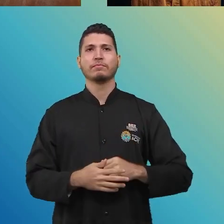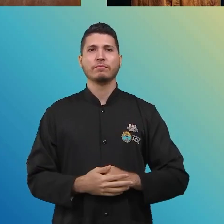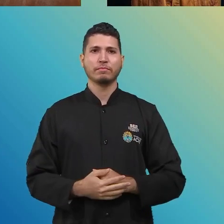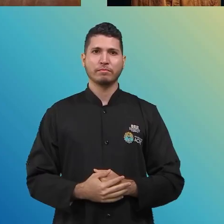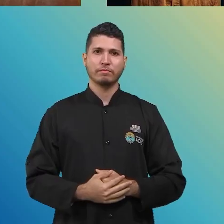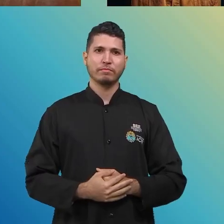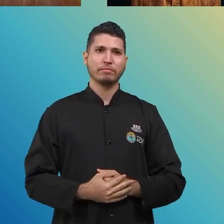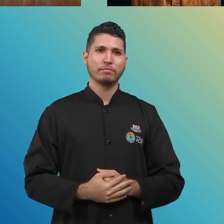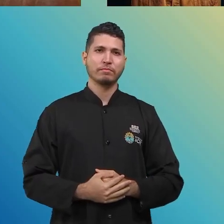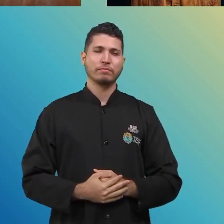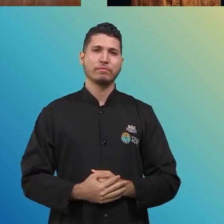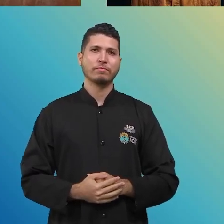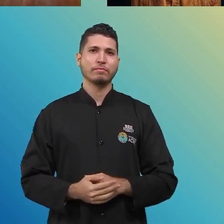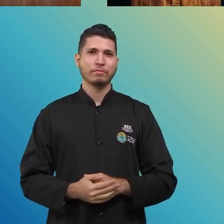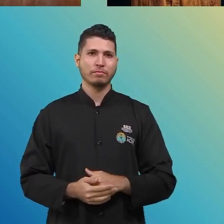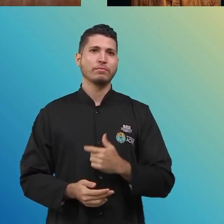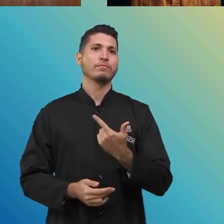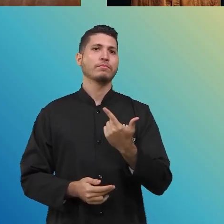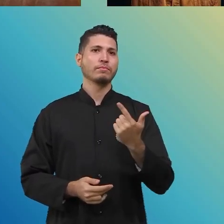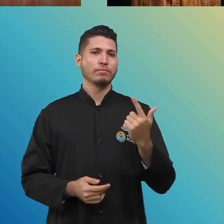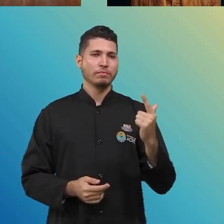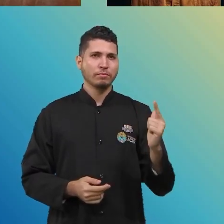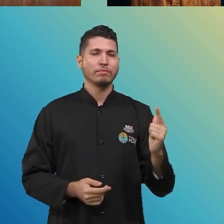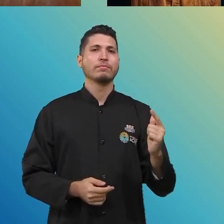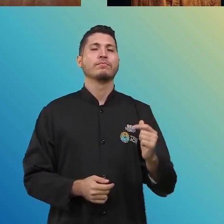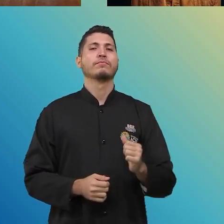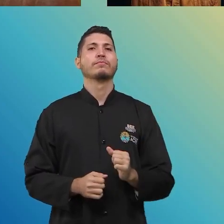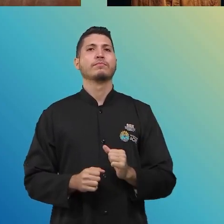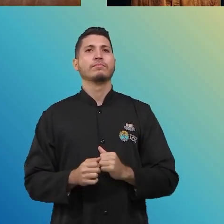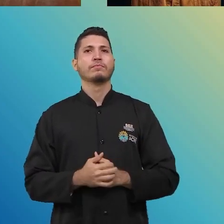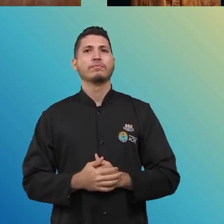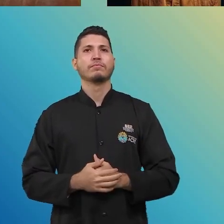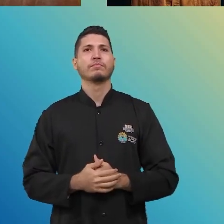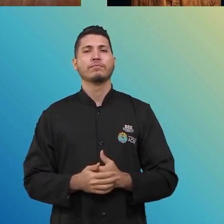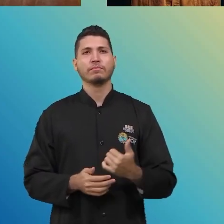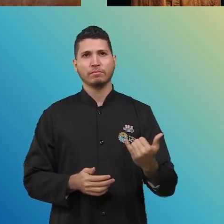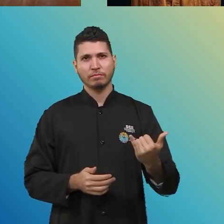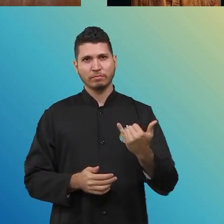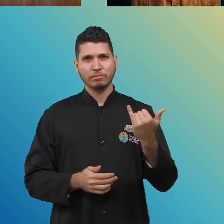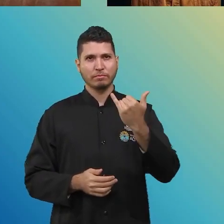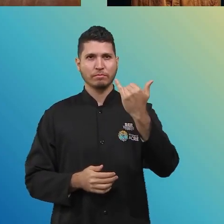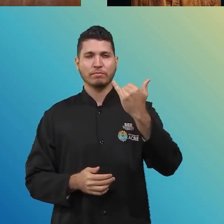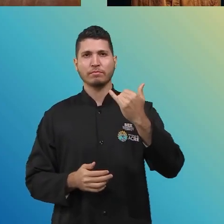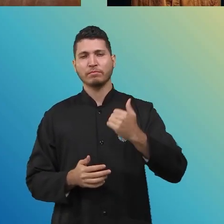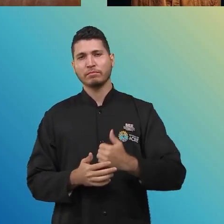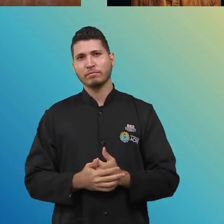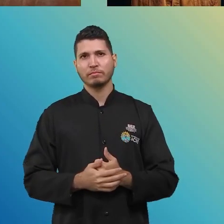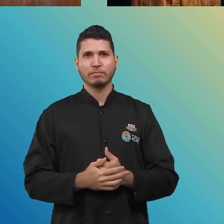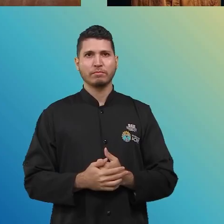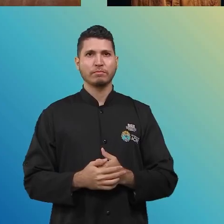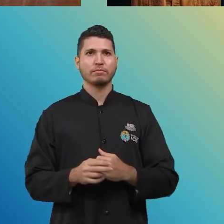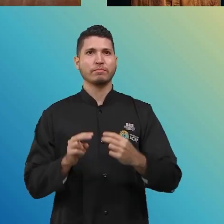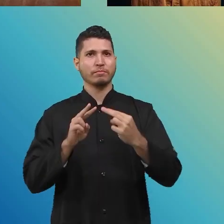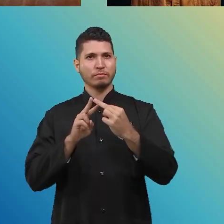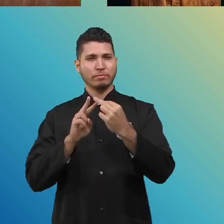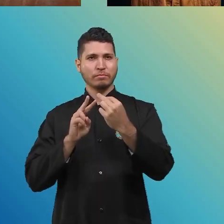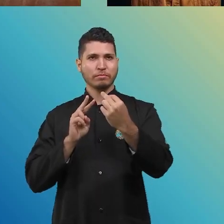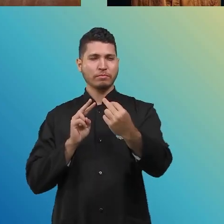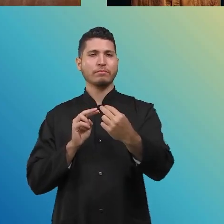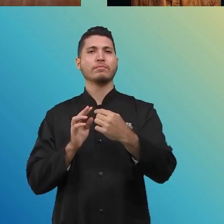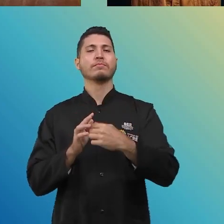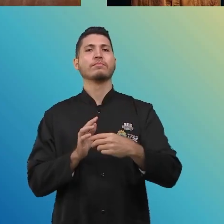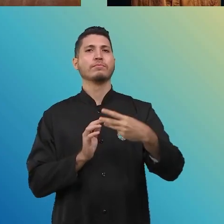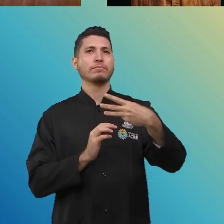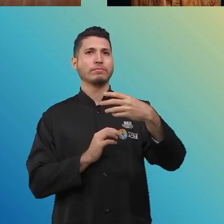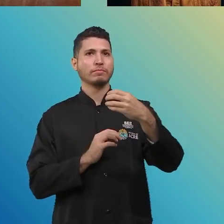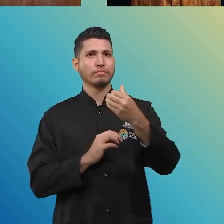essa, outras, né, avançadas que transformam essa visita virtual aí num tour de 360 graus. Então